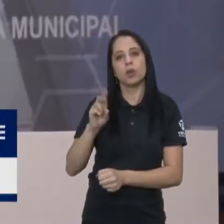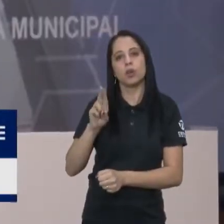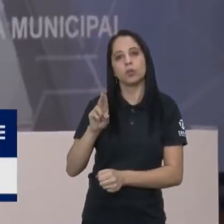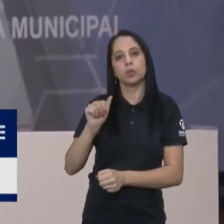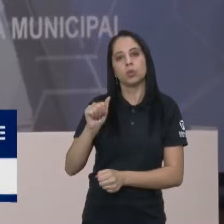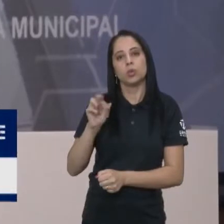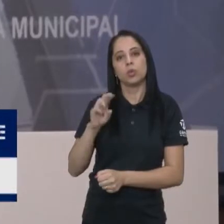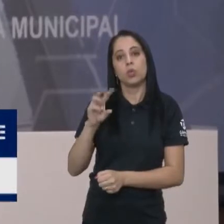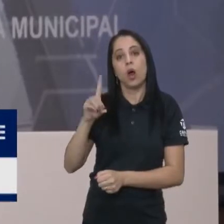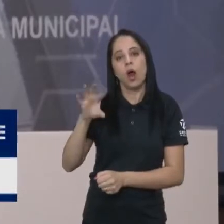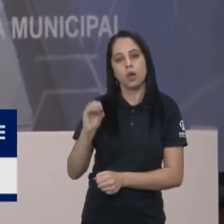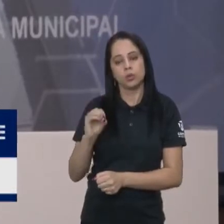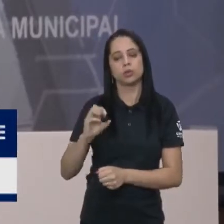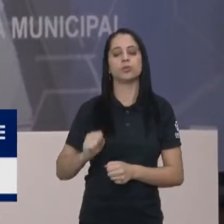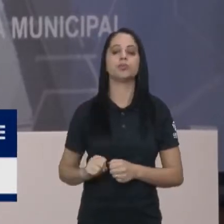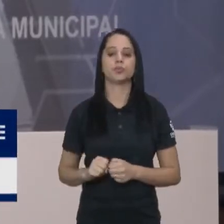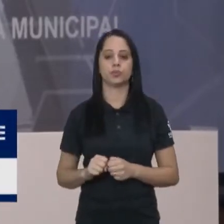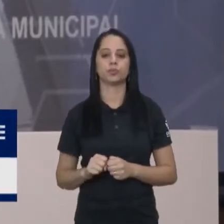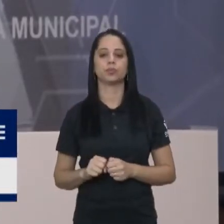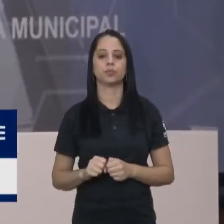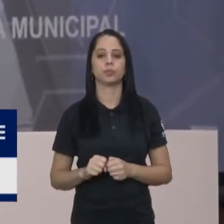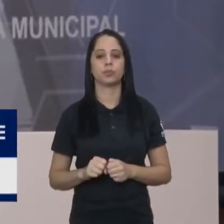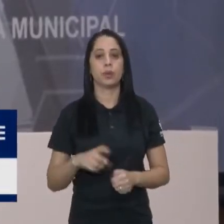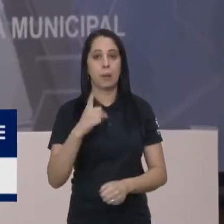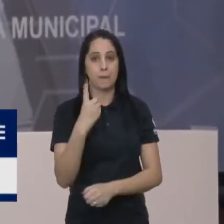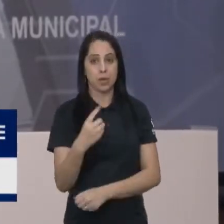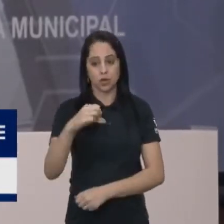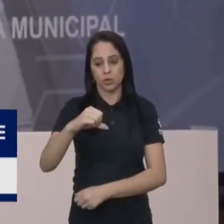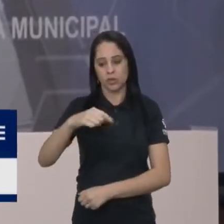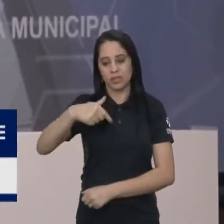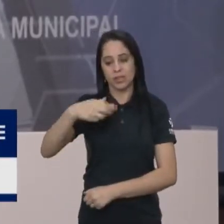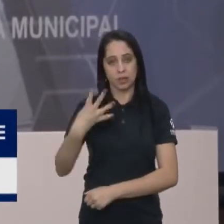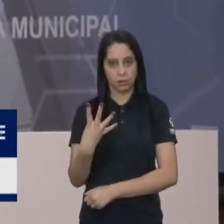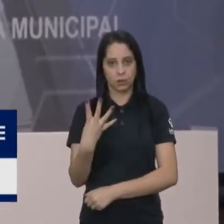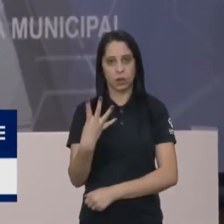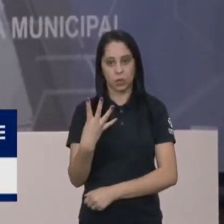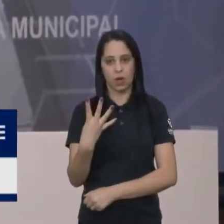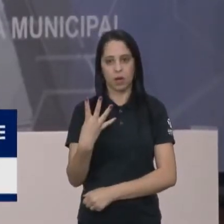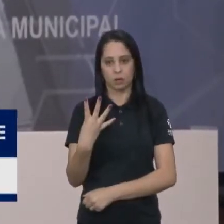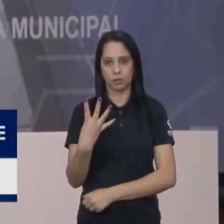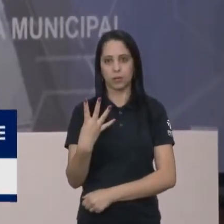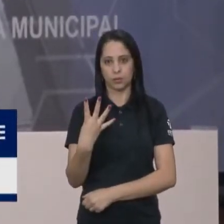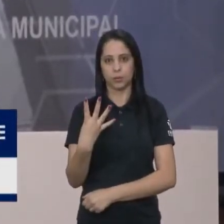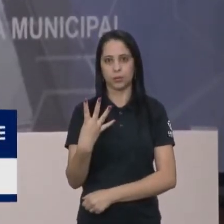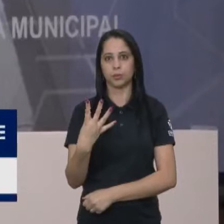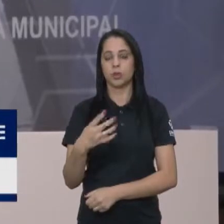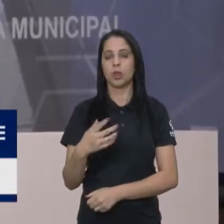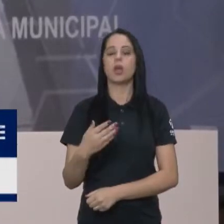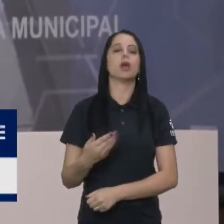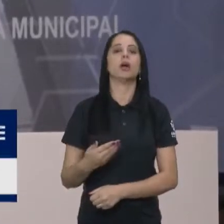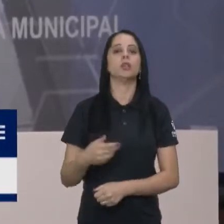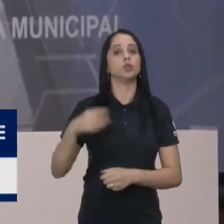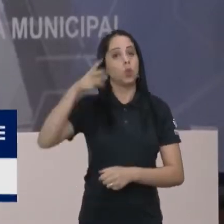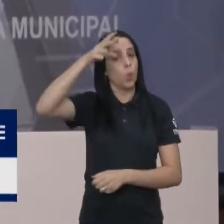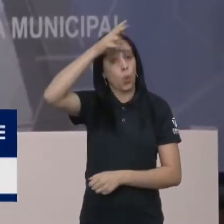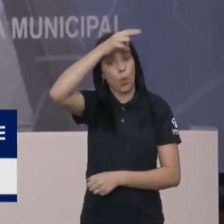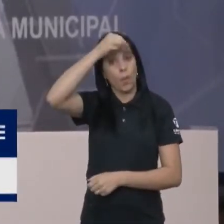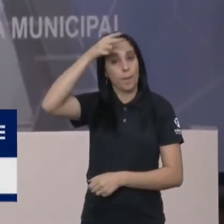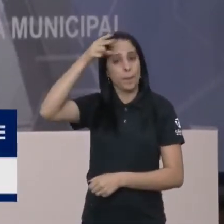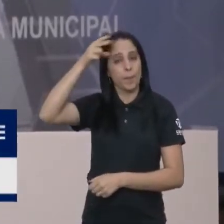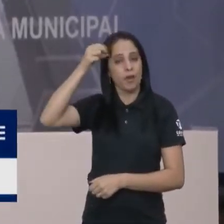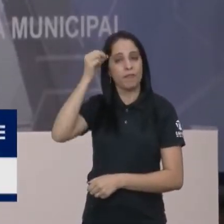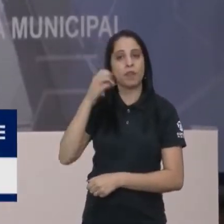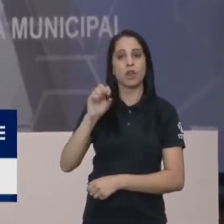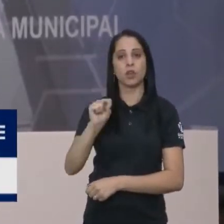Dentre eles, destacam-se, 1974, no governo do prefeito Sobral, organizou mais